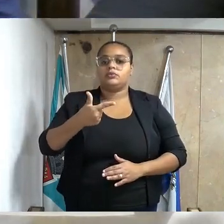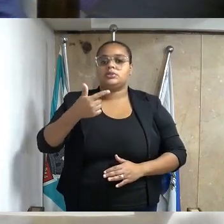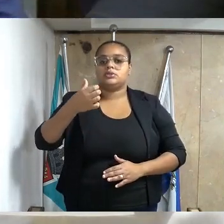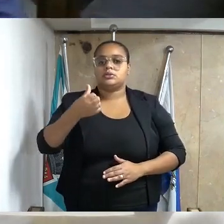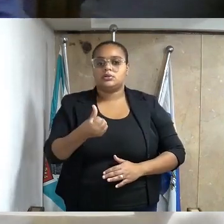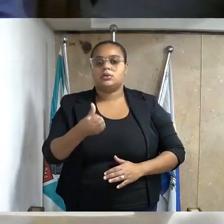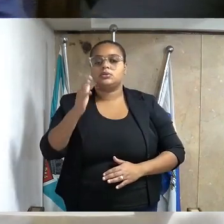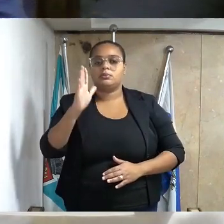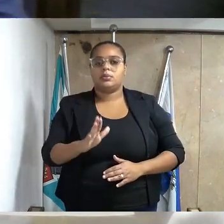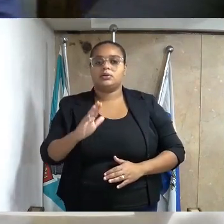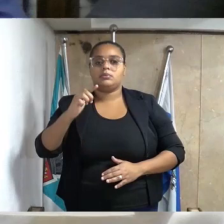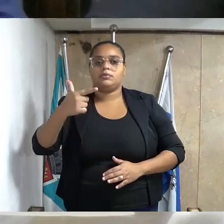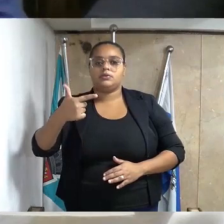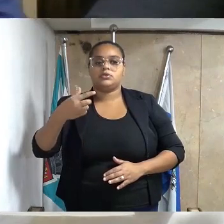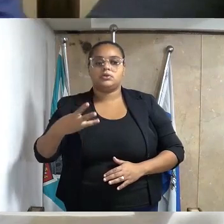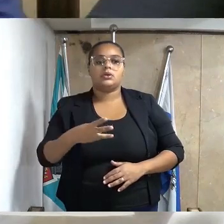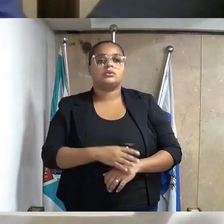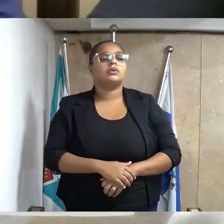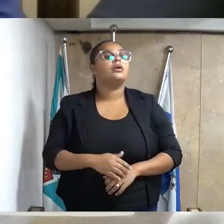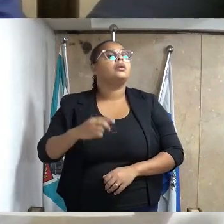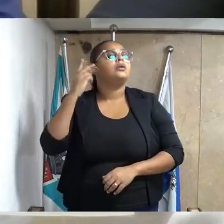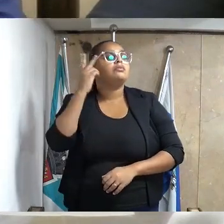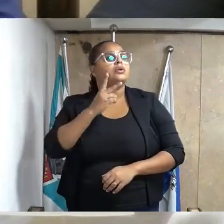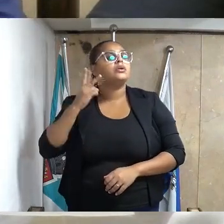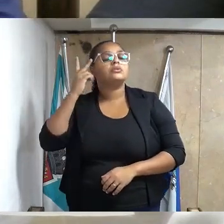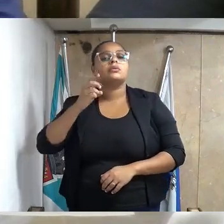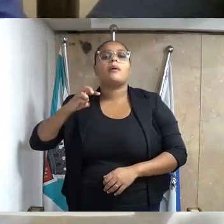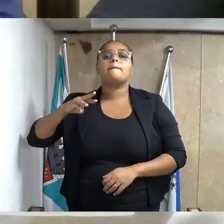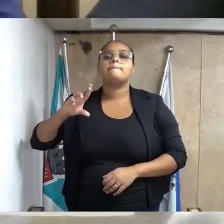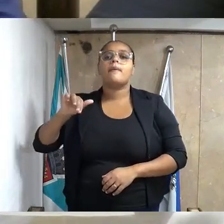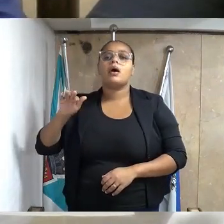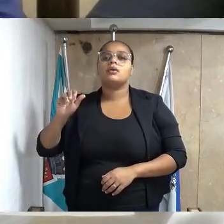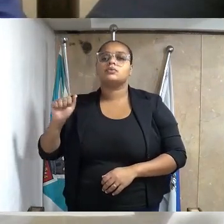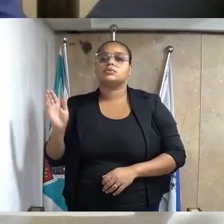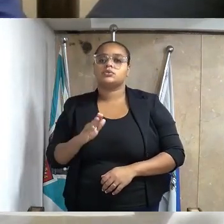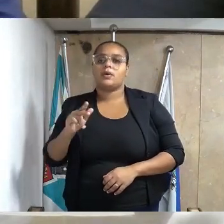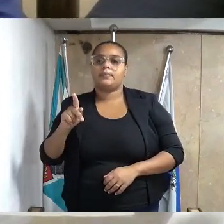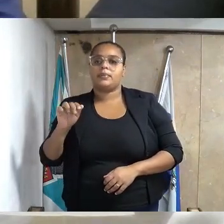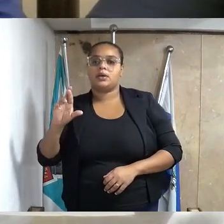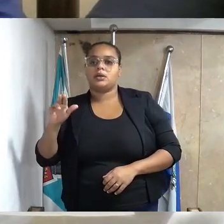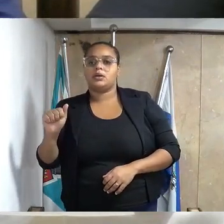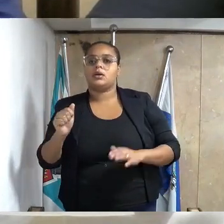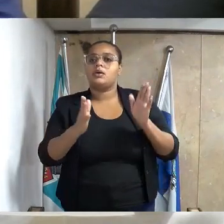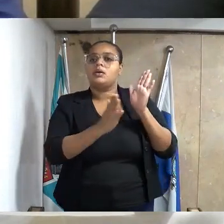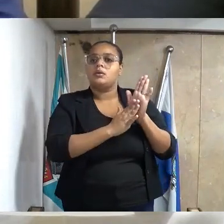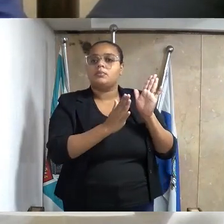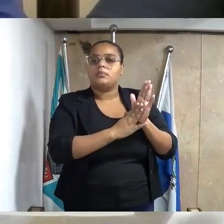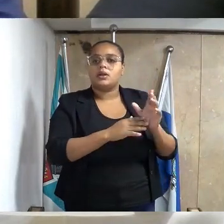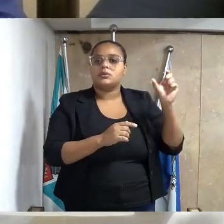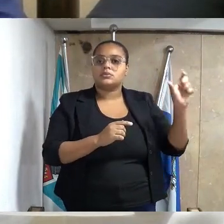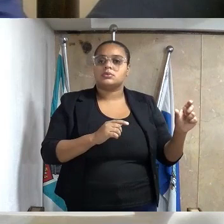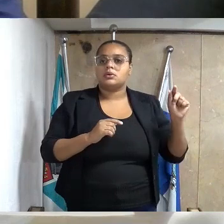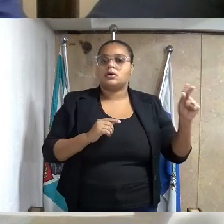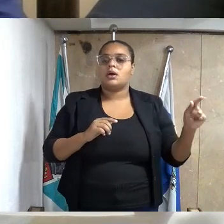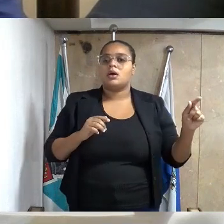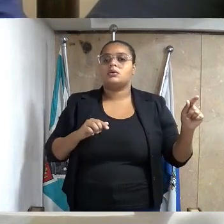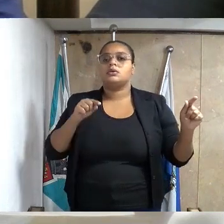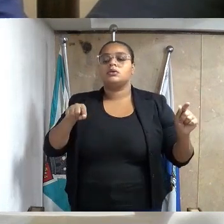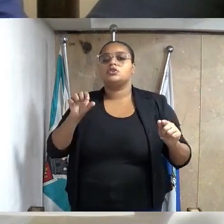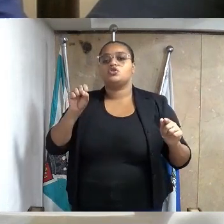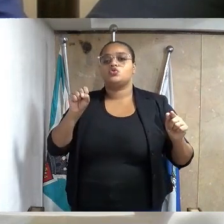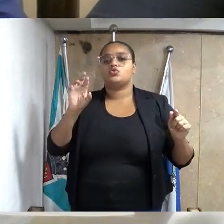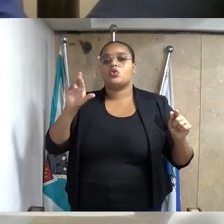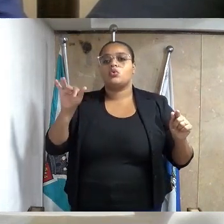4826/23, do excelentíssimo senhor vereador Marcos Oliveira Pereira, consignando moção de apoio à justíssima senhora Alexandra Pereira de